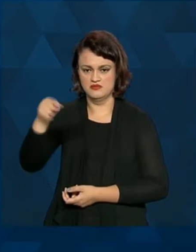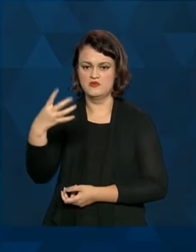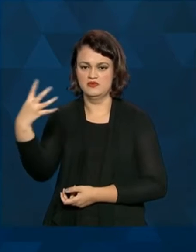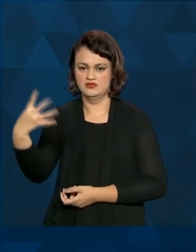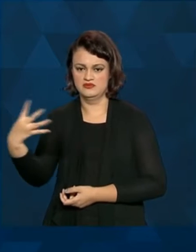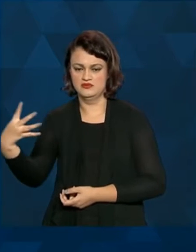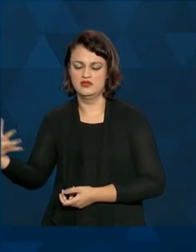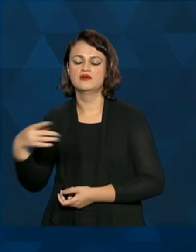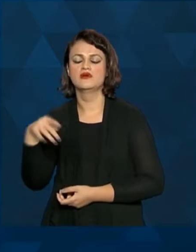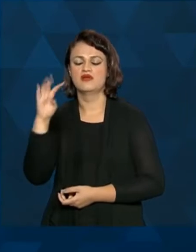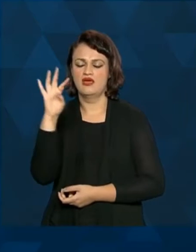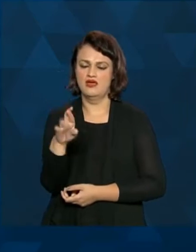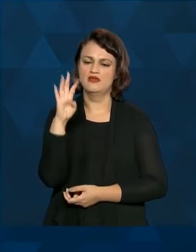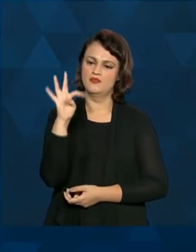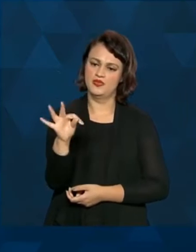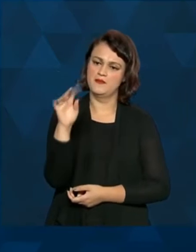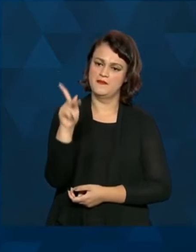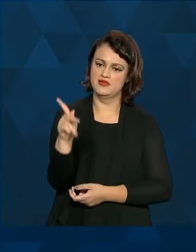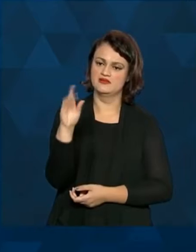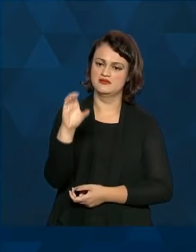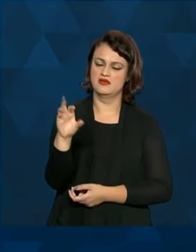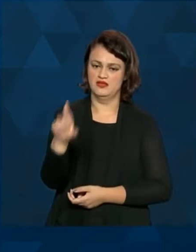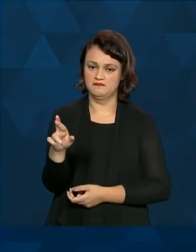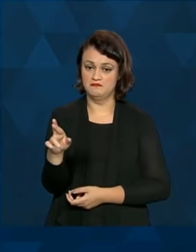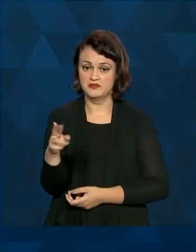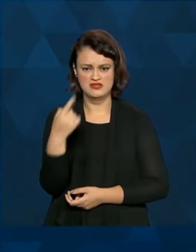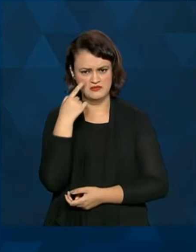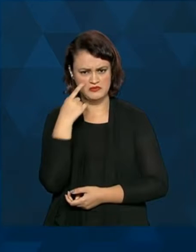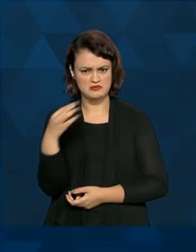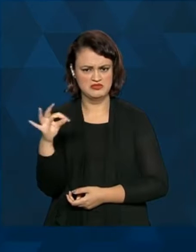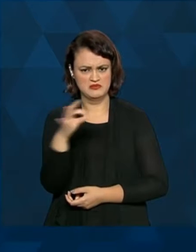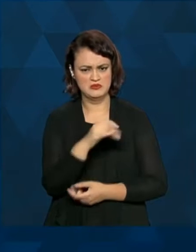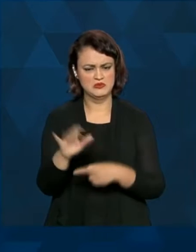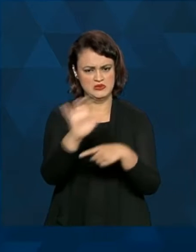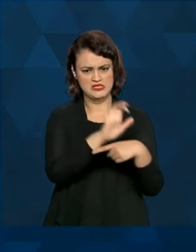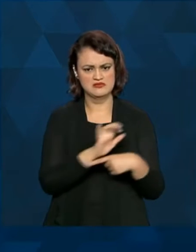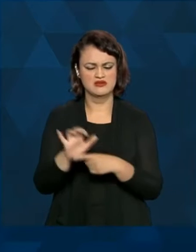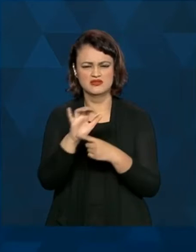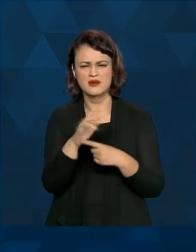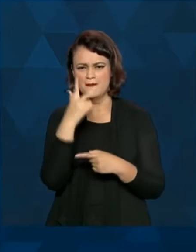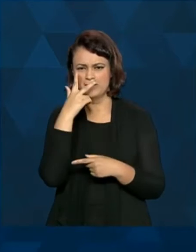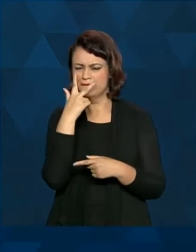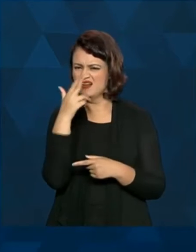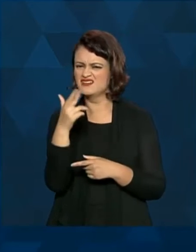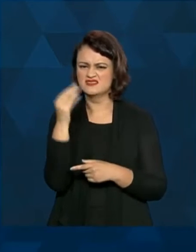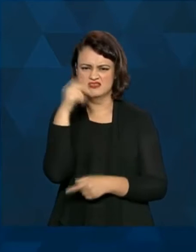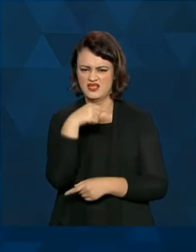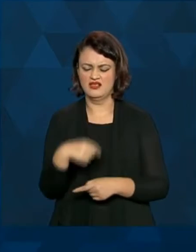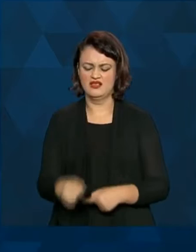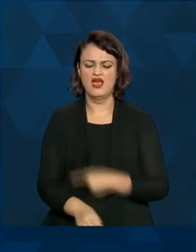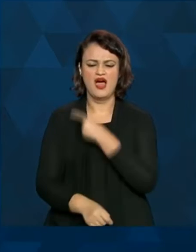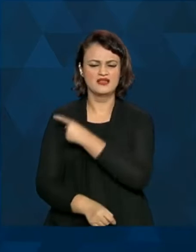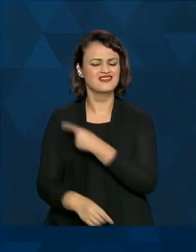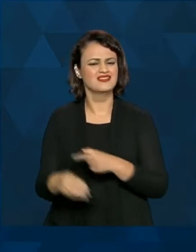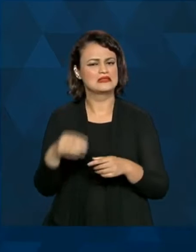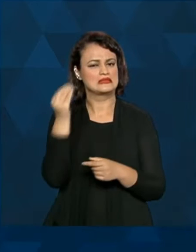106.944 RT-PCR. Vocês podem verificar com relação a outros estados que parece uma quantidade menor de testes,